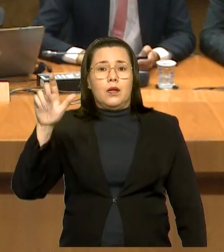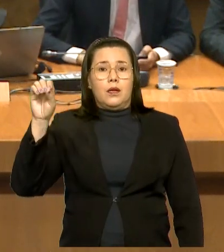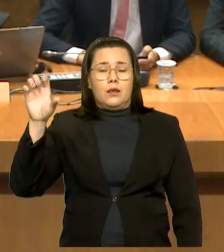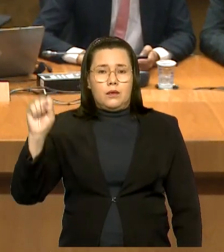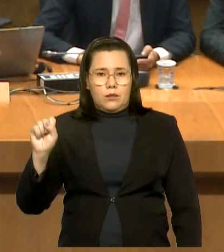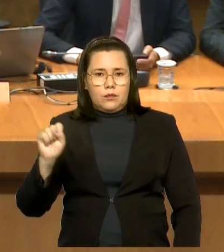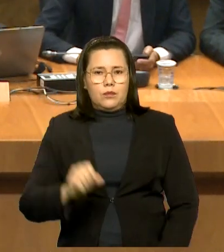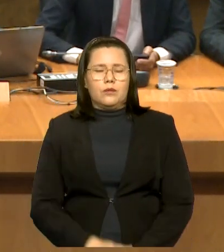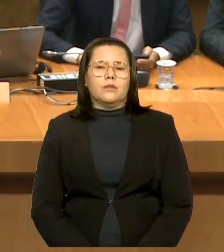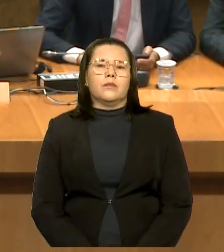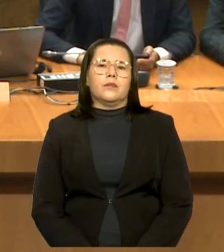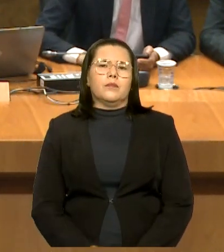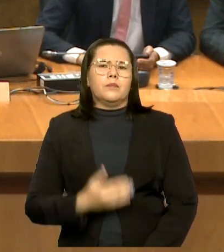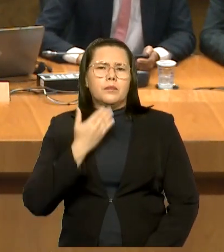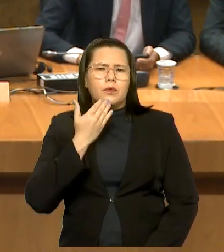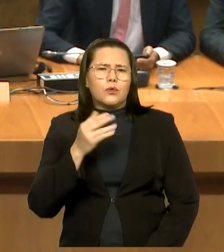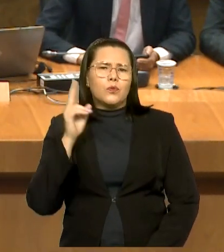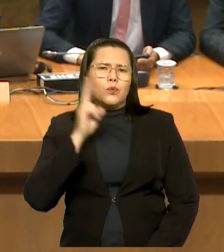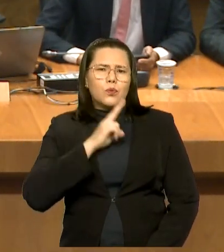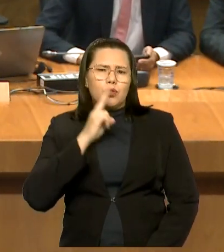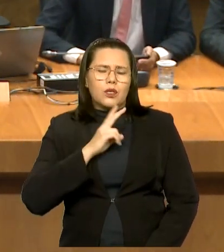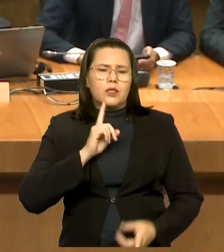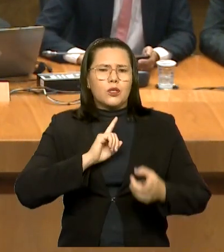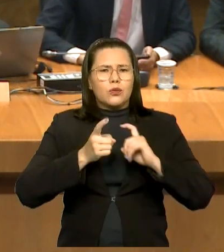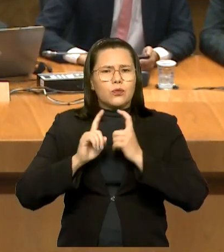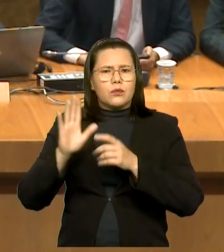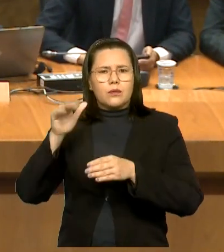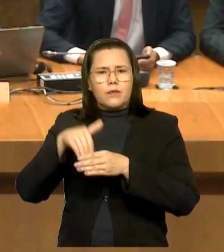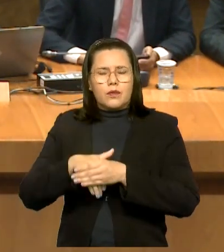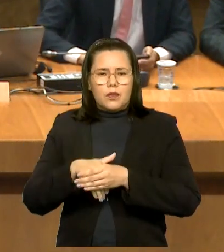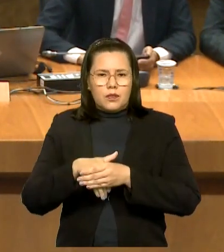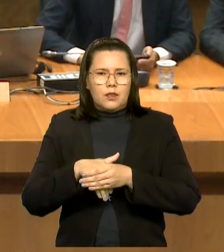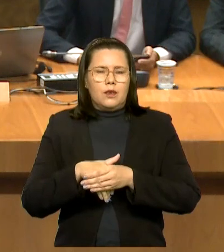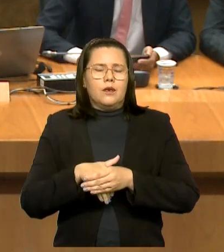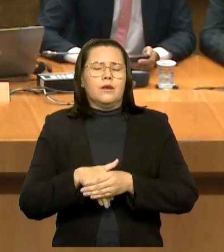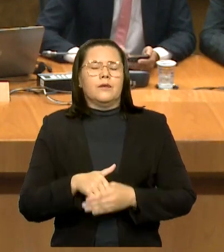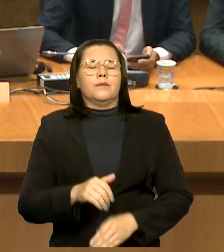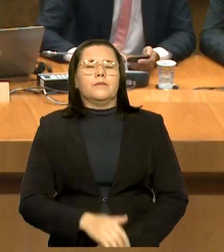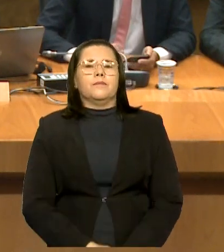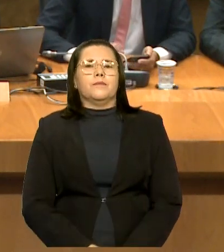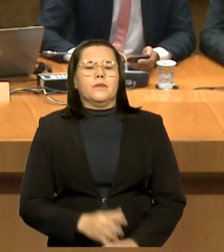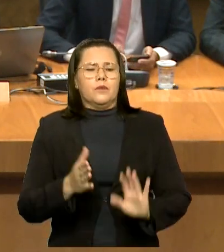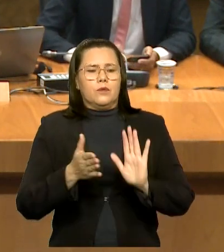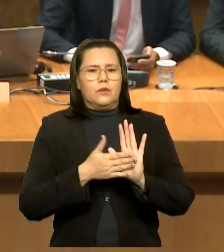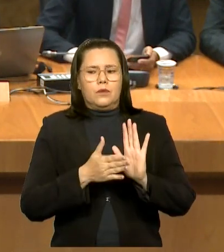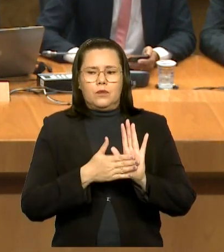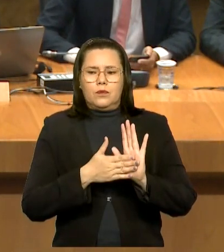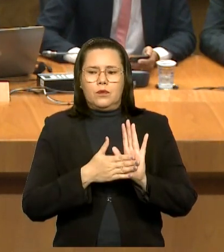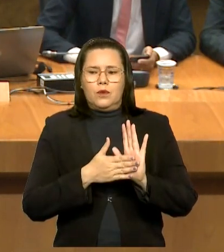de tramitação de urgência para discussão e votação em sessão extraordinária.